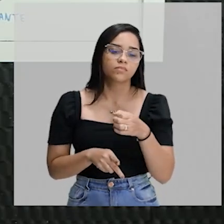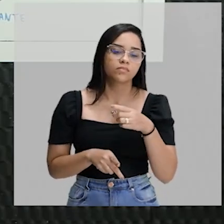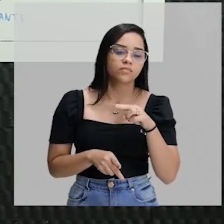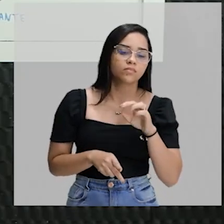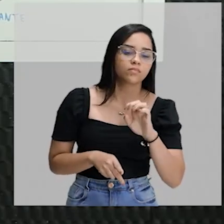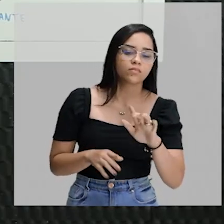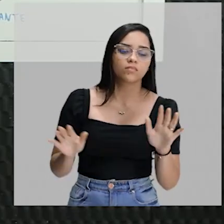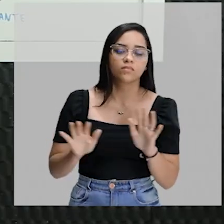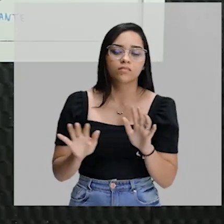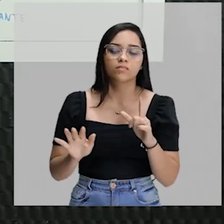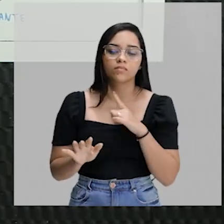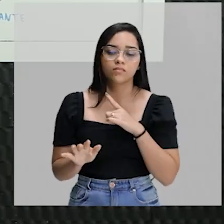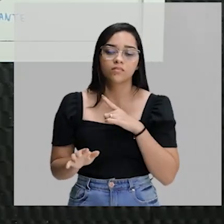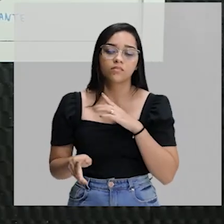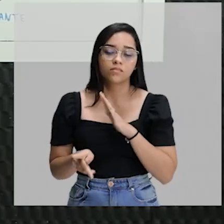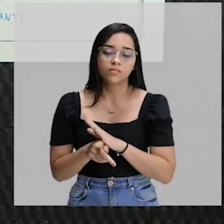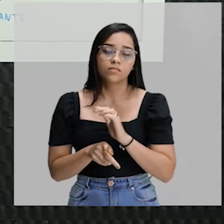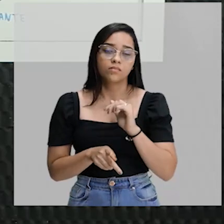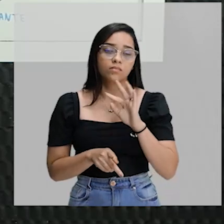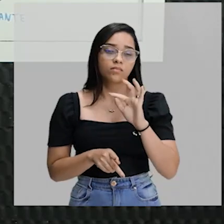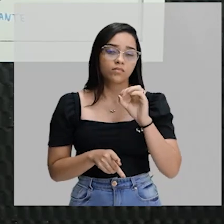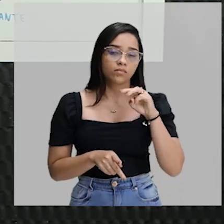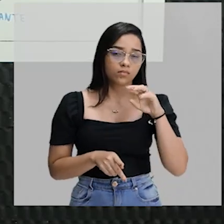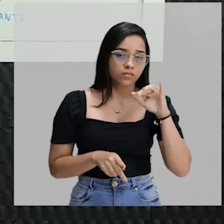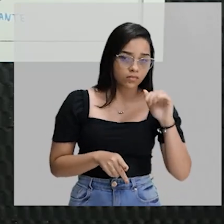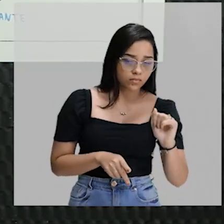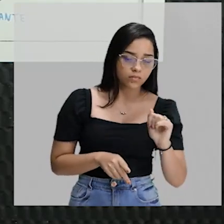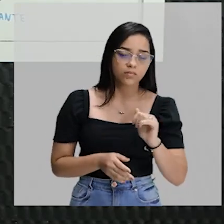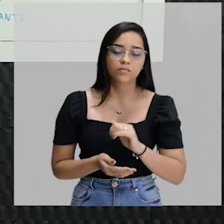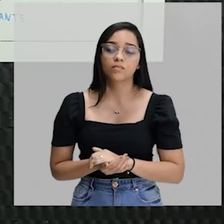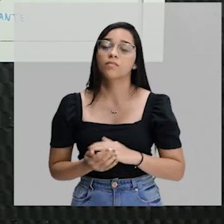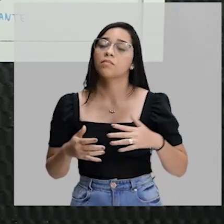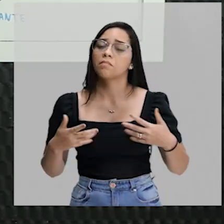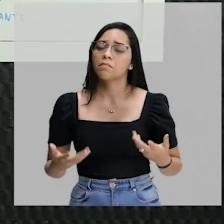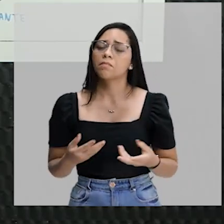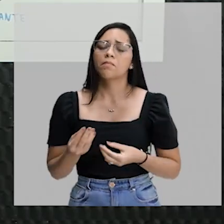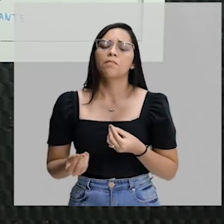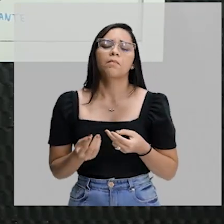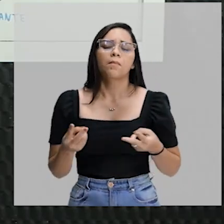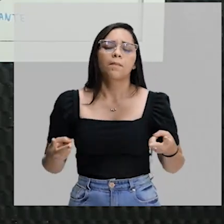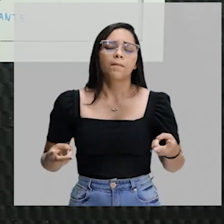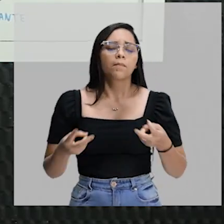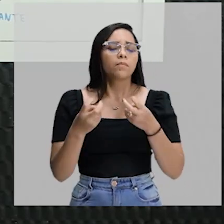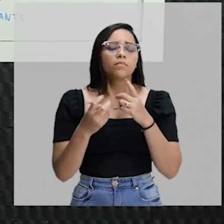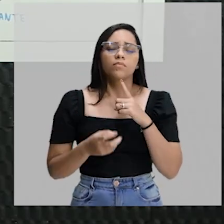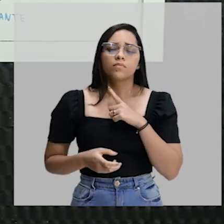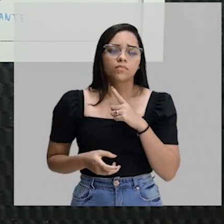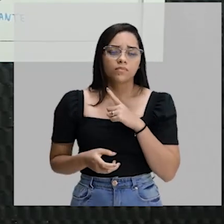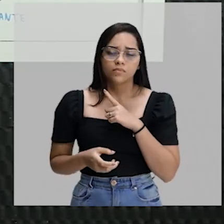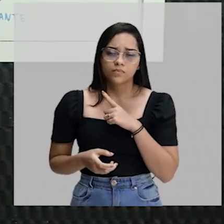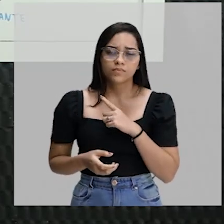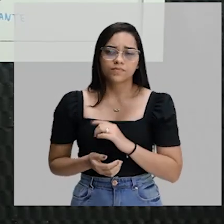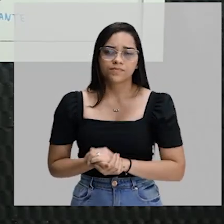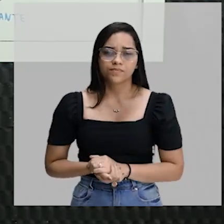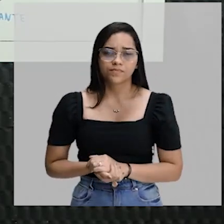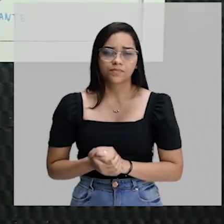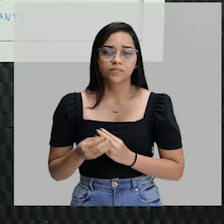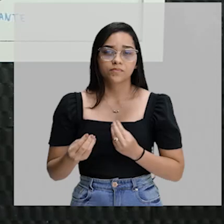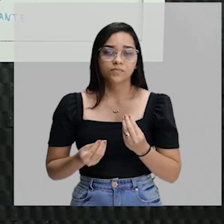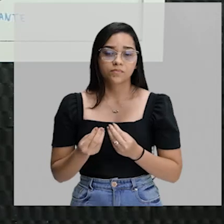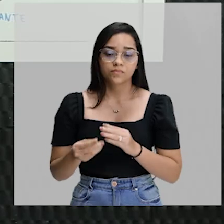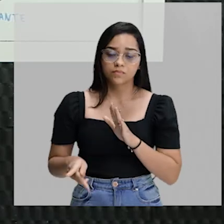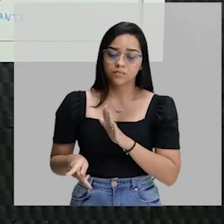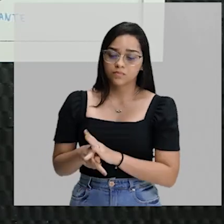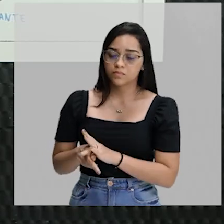ver com a herança autossômica, tá certo? Agora, como é que a gente identifica uma herança autossômica como uma